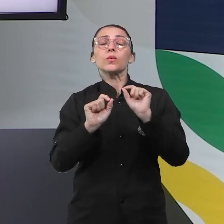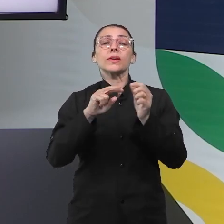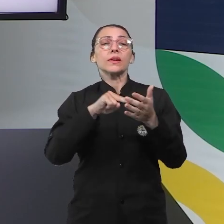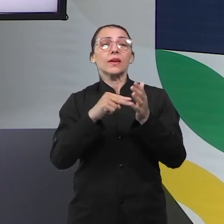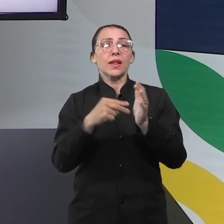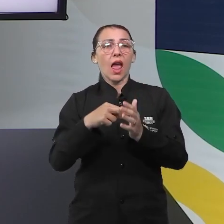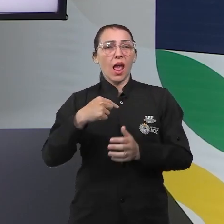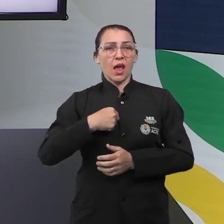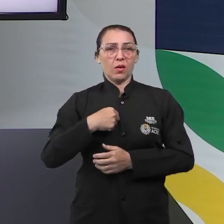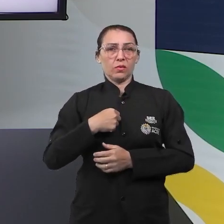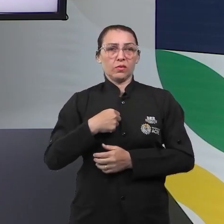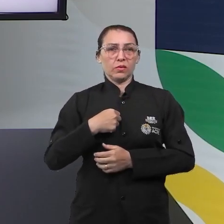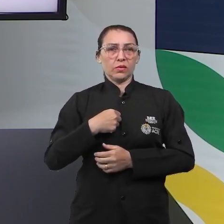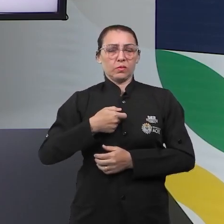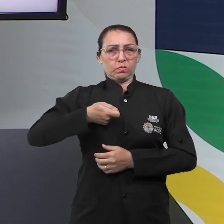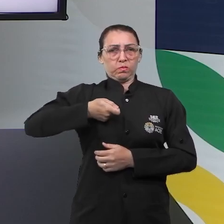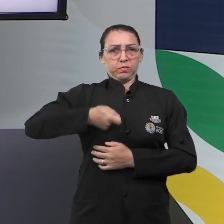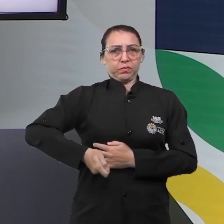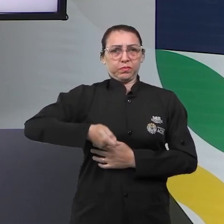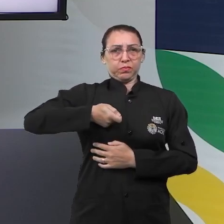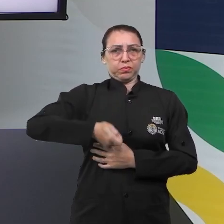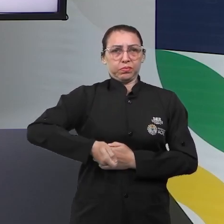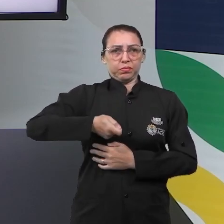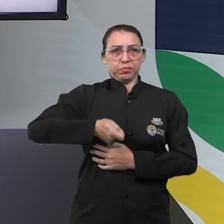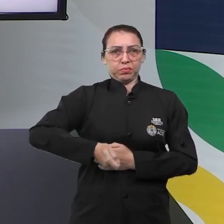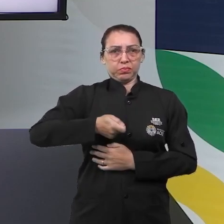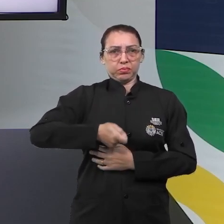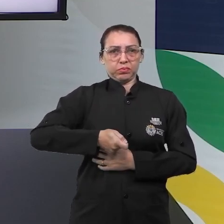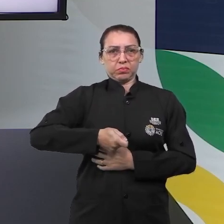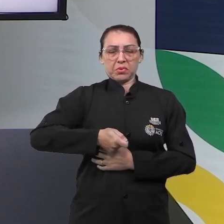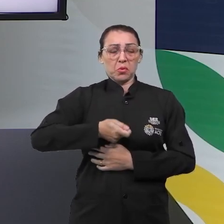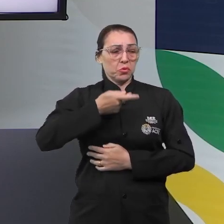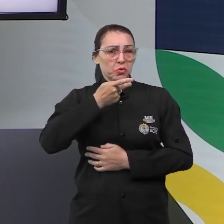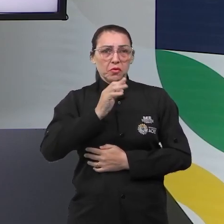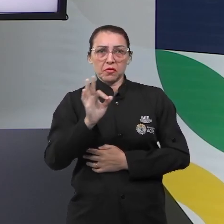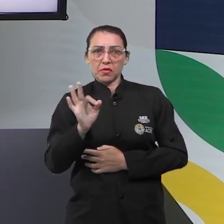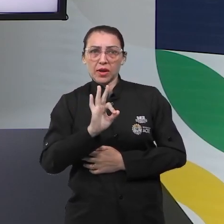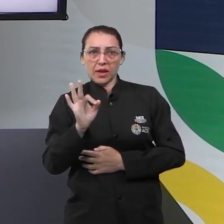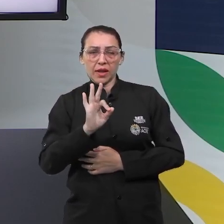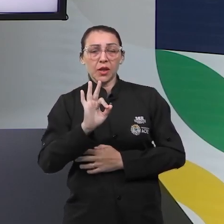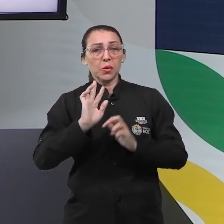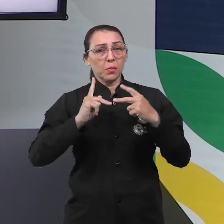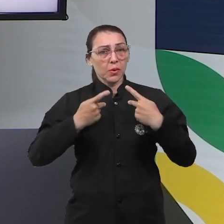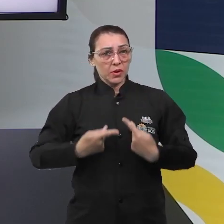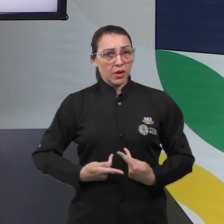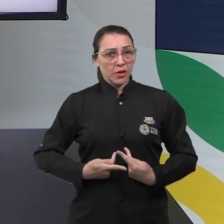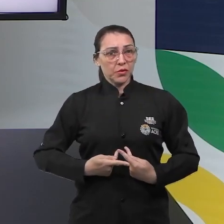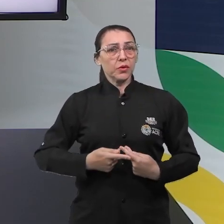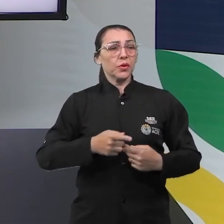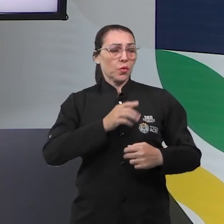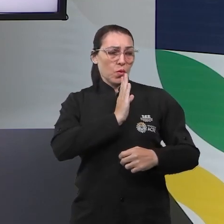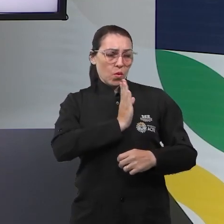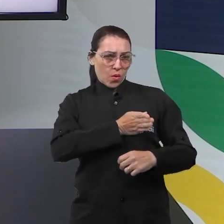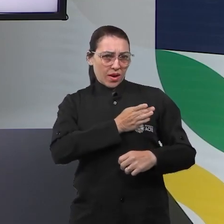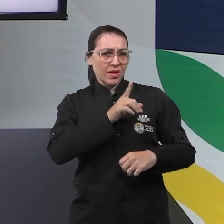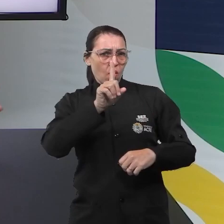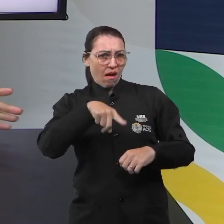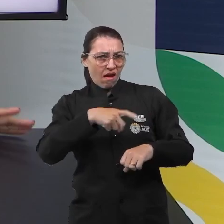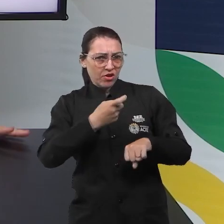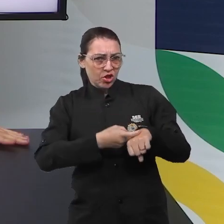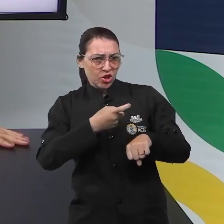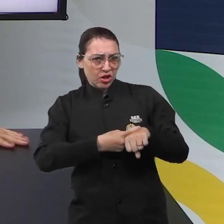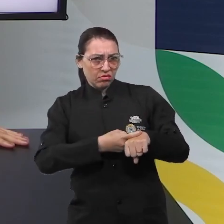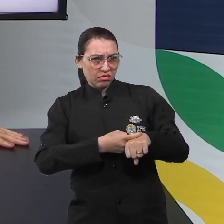sou o quê? Que eu sou carrasca. Eu não estou dizendo humanamente que o coração é de gelo.